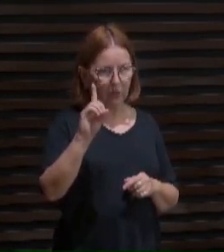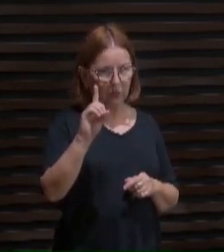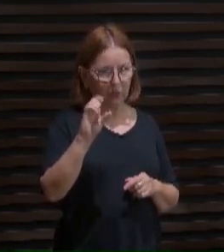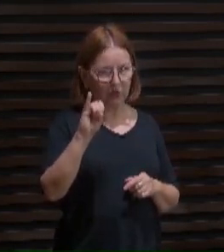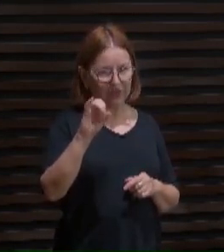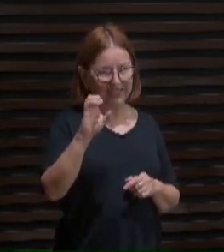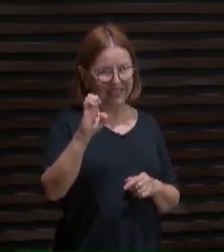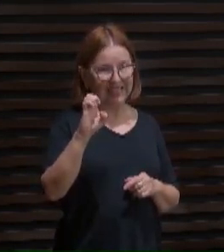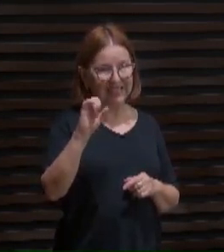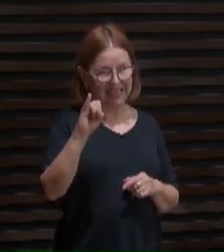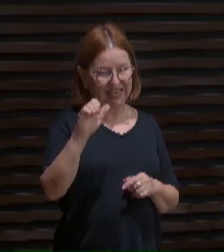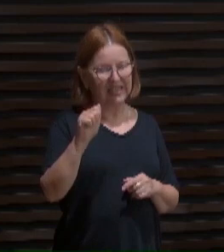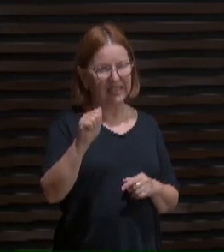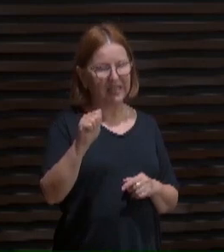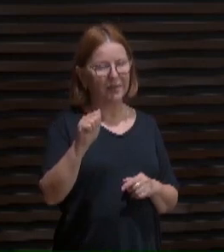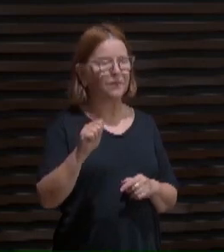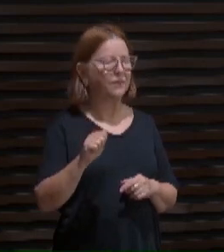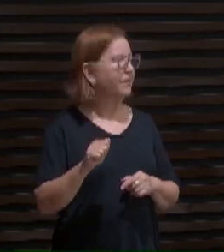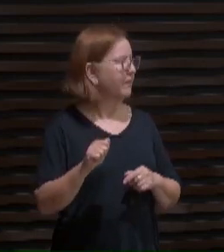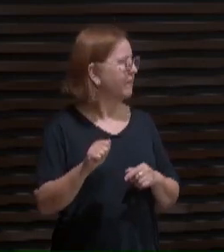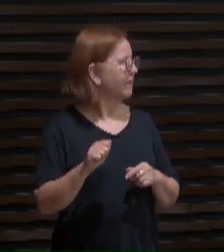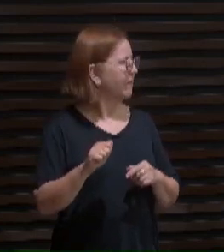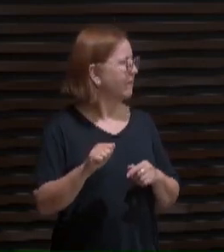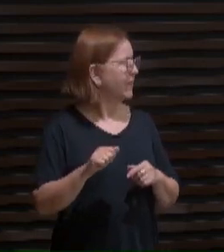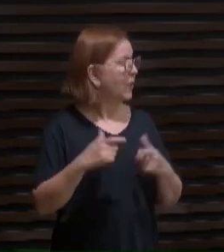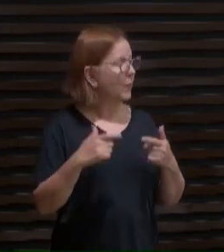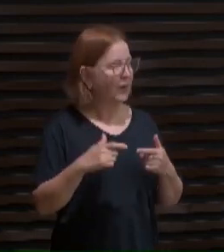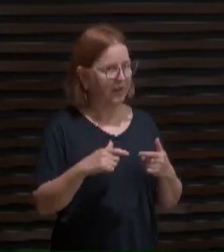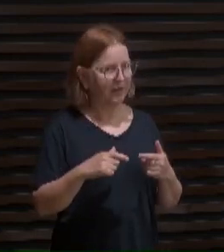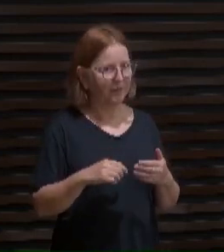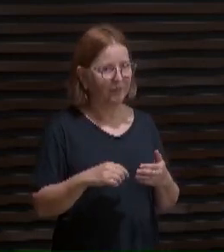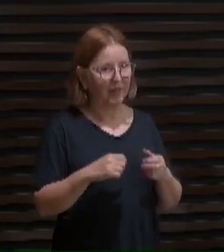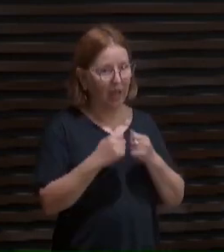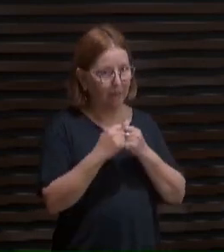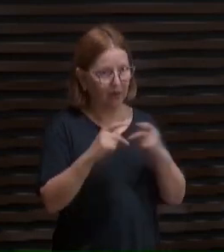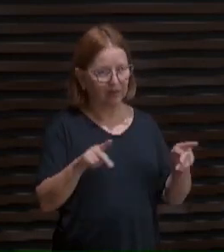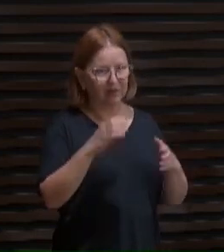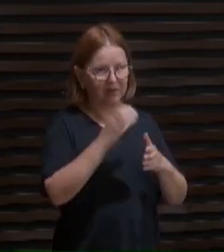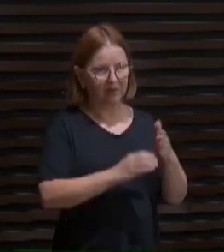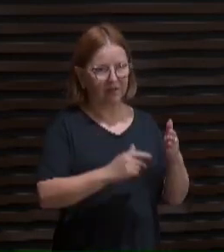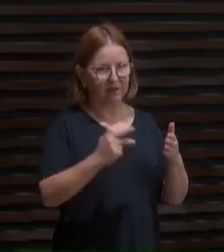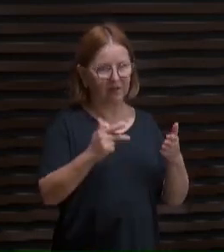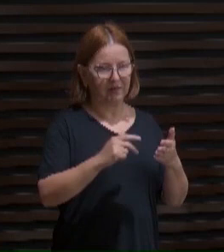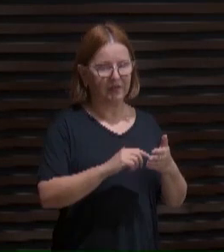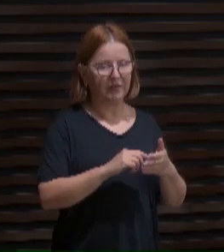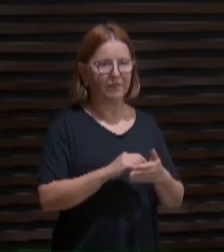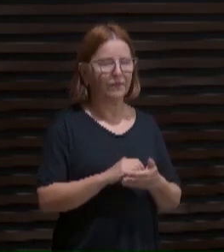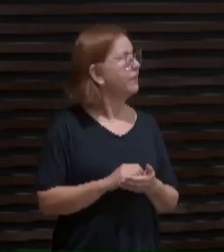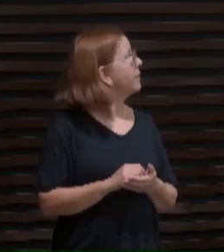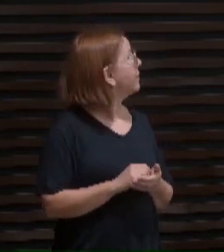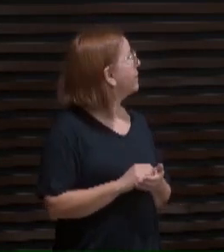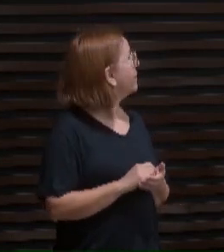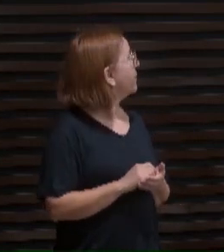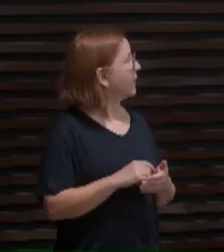versículo 17 e depois o versículo 20. Apocalipse 3, ele diz assim: